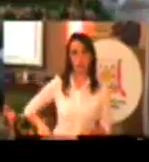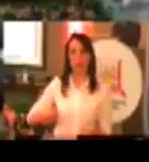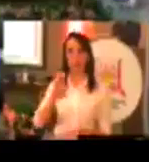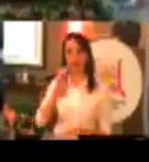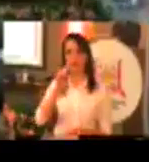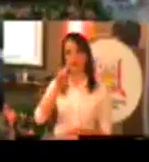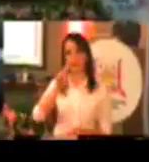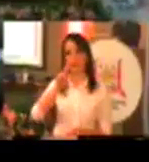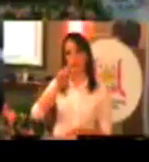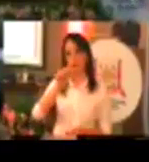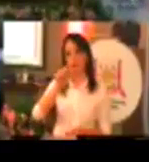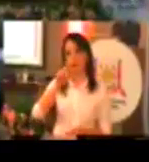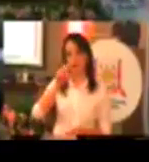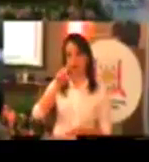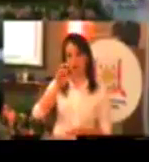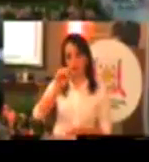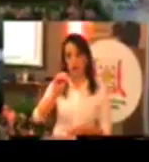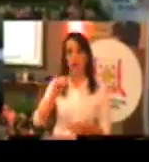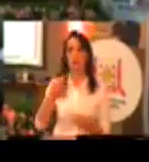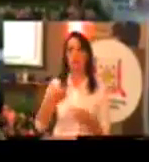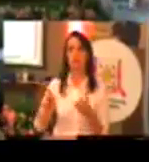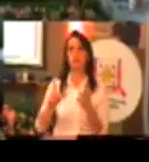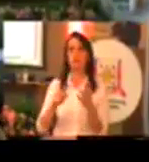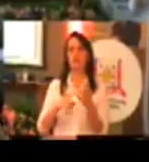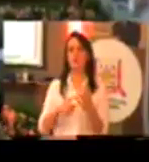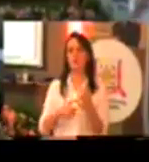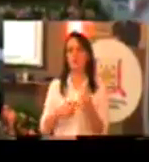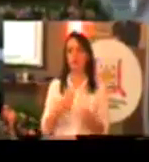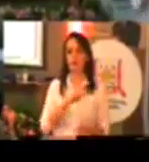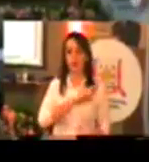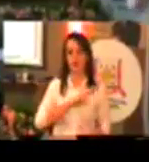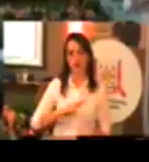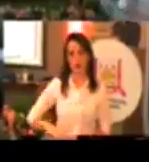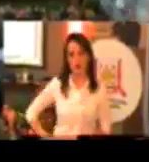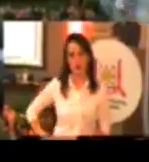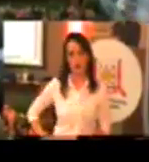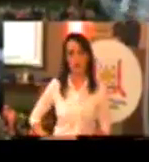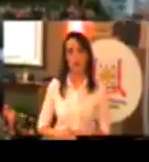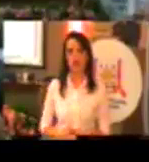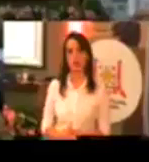Vereador Eduardo Milanês Manente, o Duda Manente.